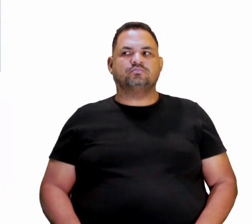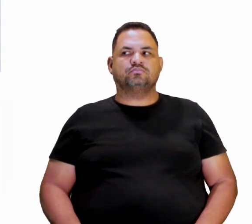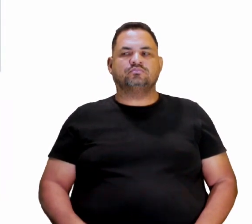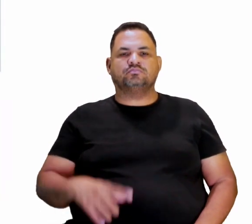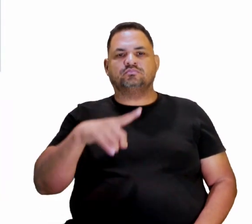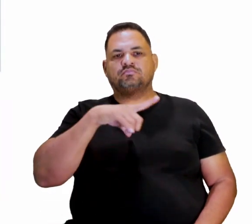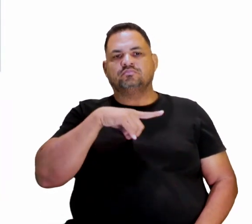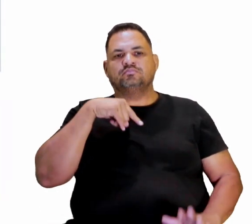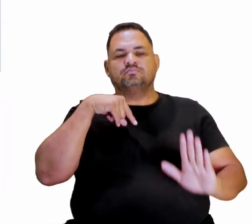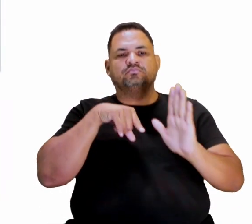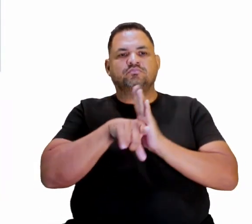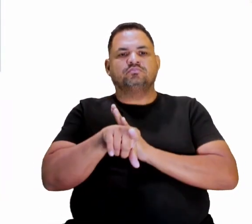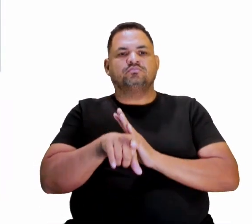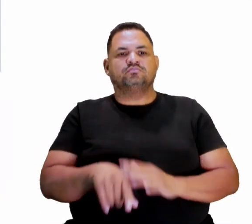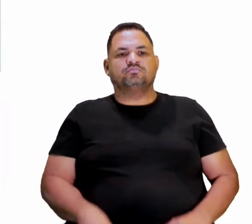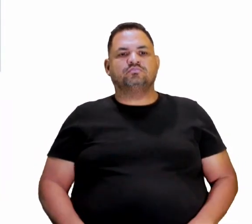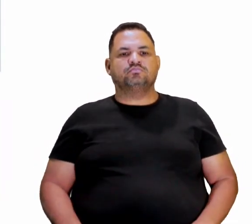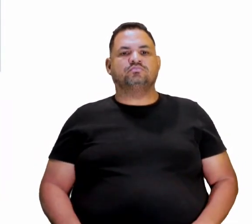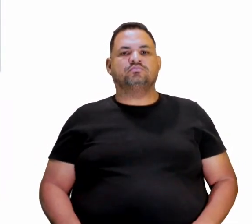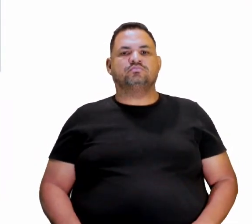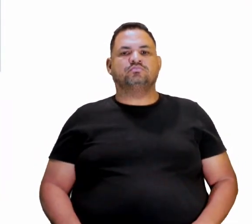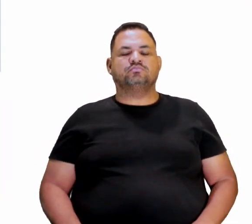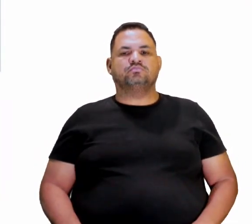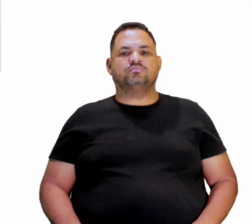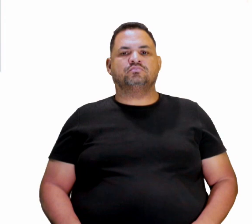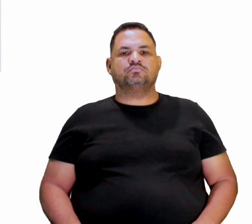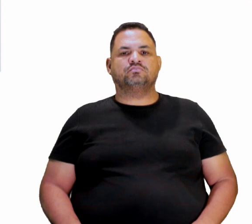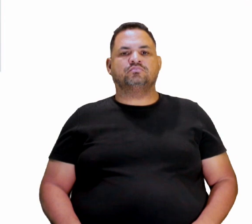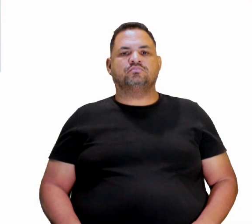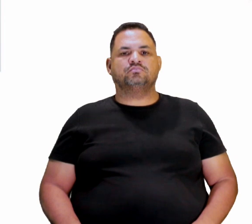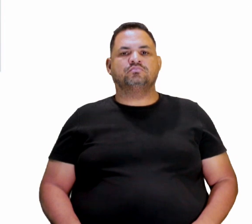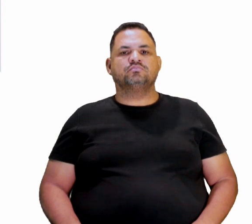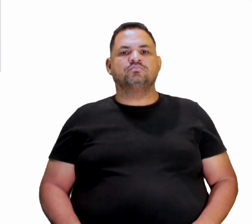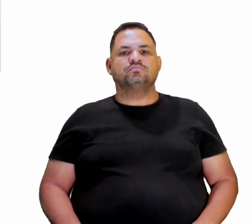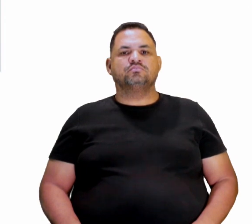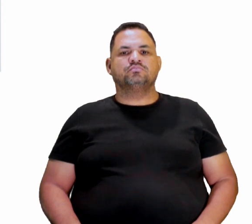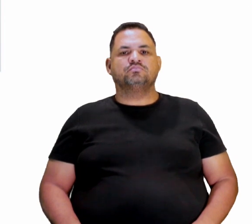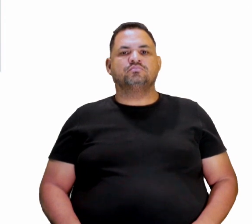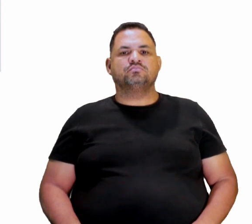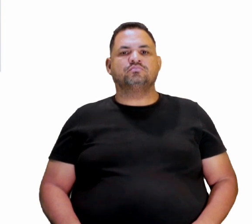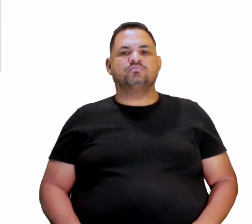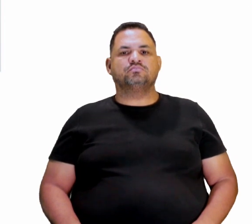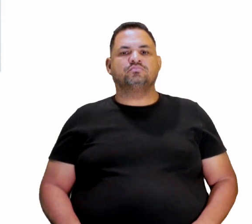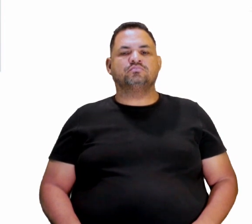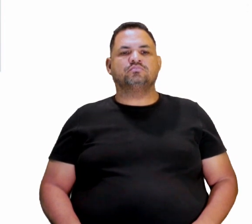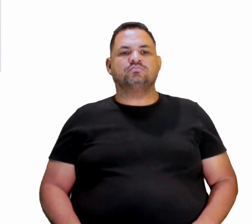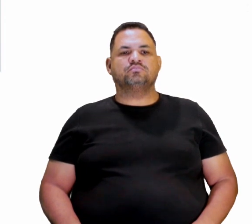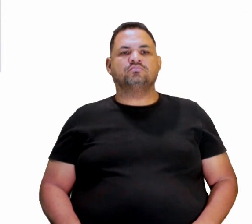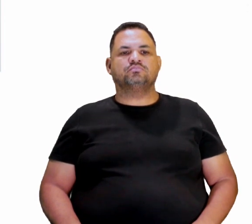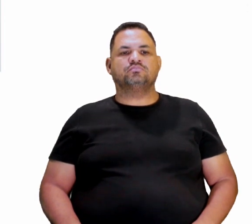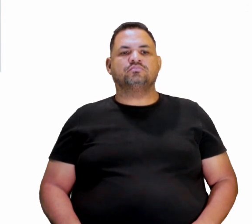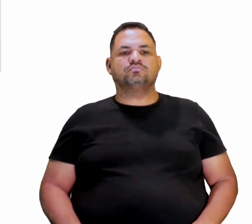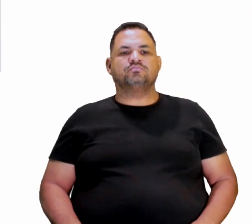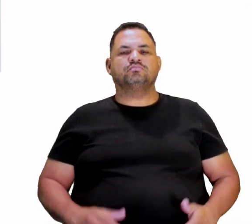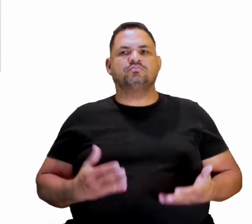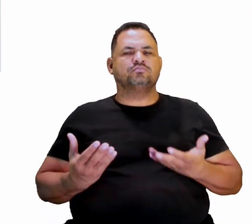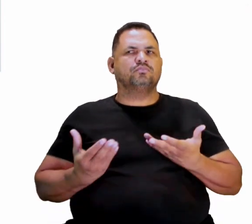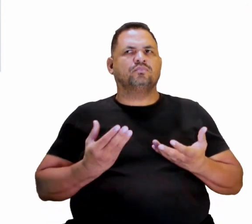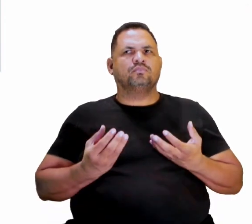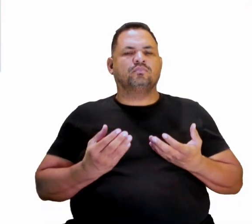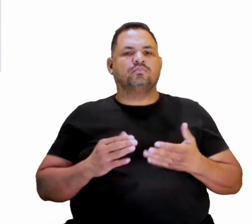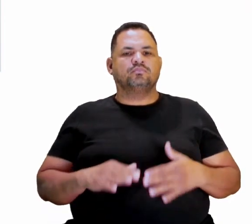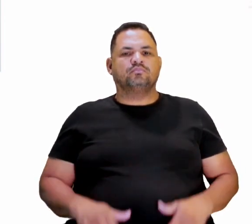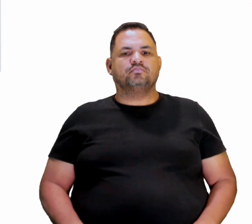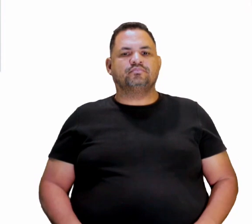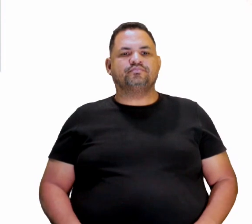Temos a pergunta, how often does he cook his own food? Então, com que frequência? Toda vez que você